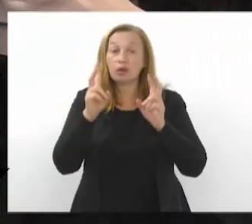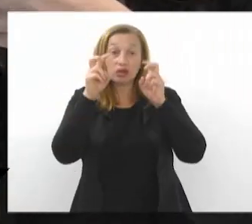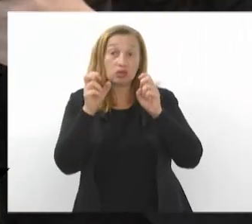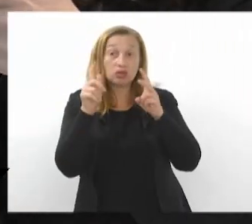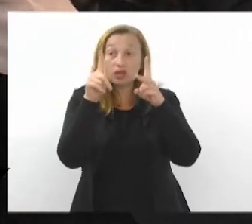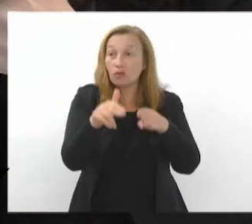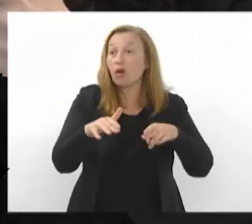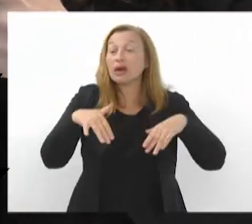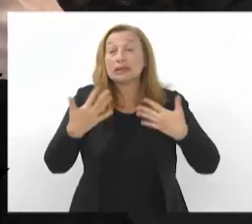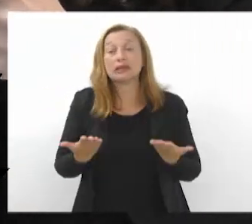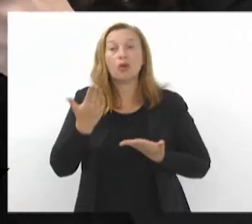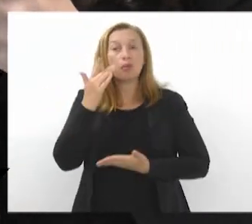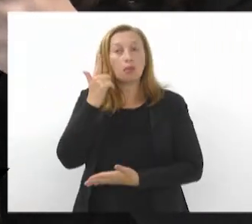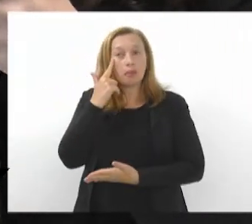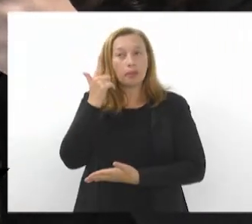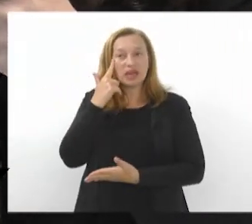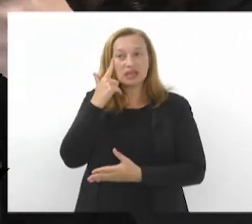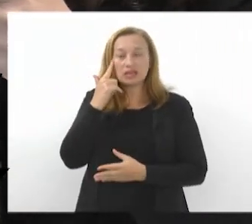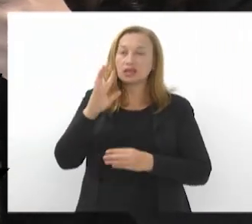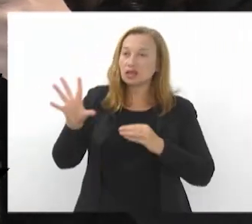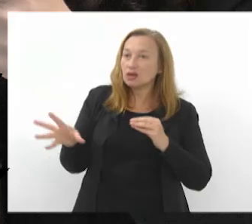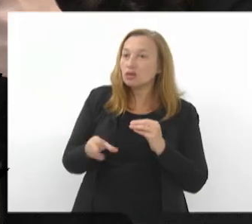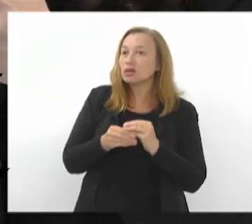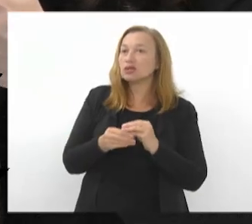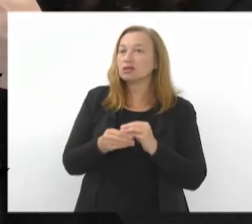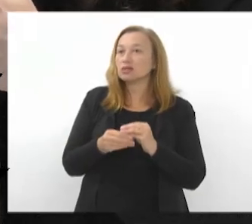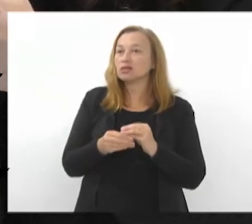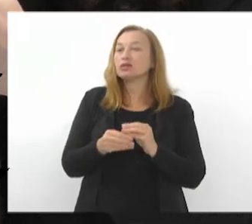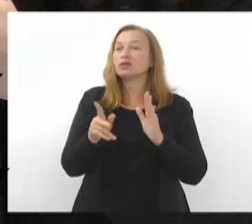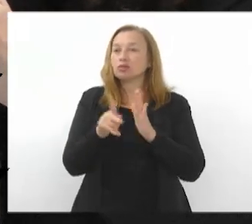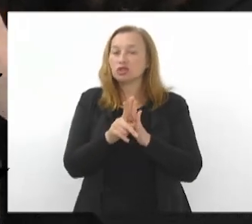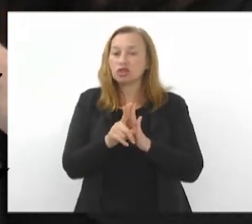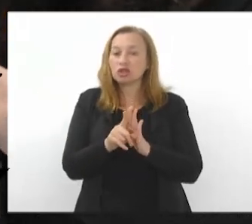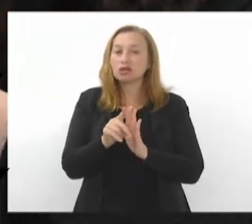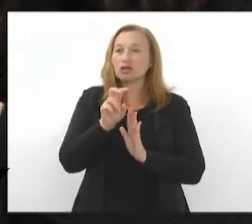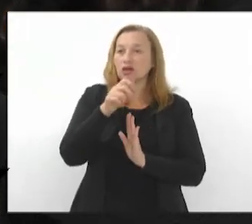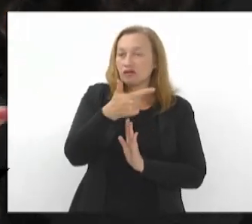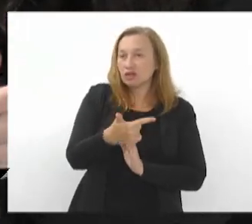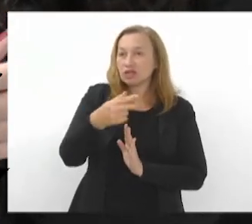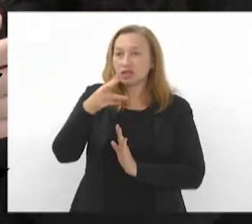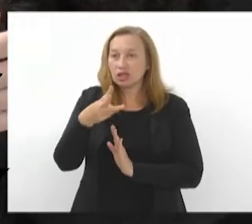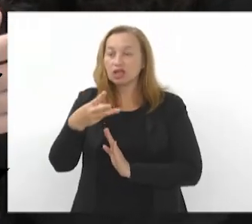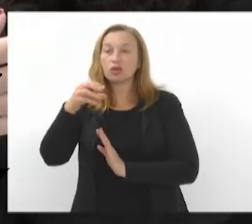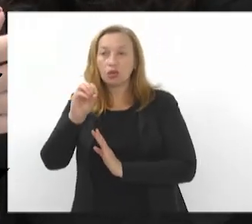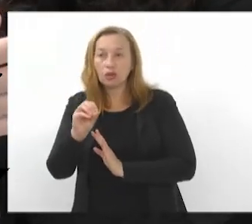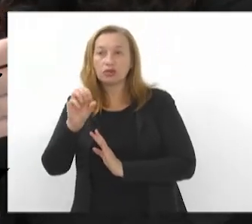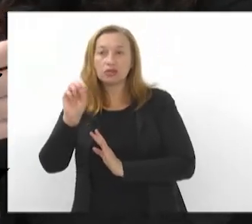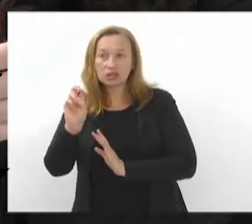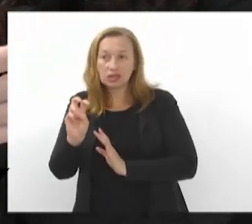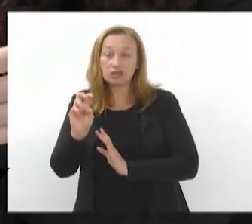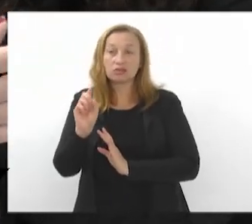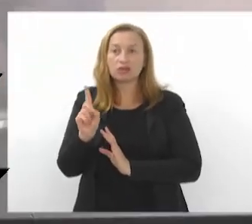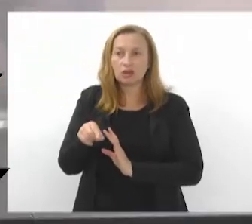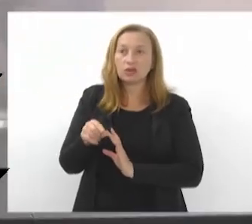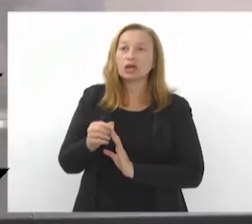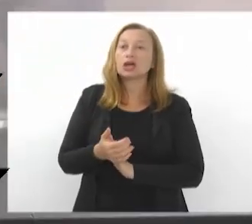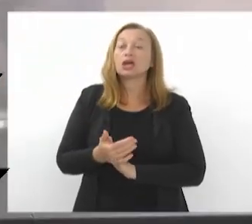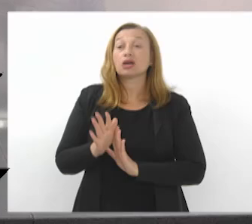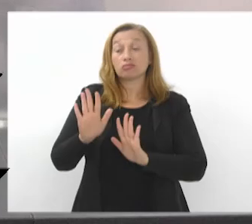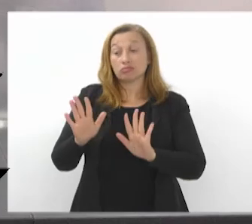Então, penso que seria anexação a esse projeto 2385, não? Deputada Élica, se me